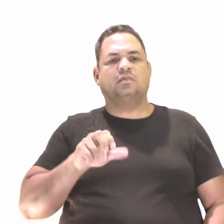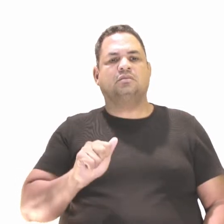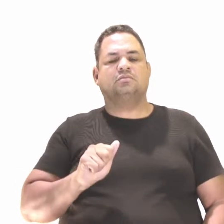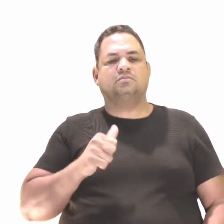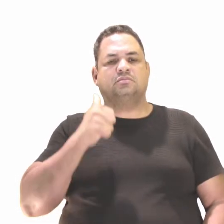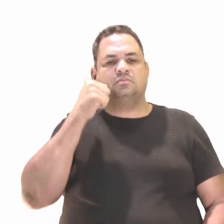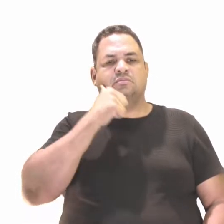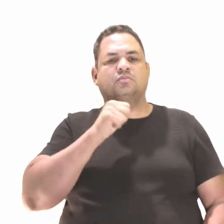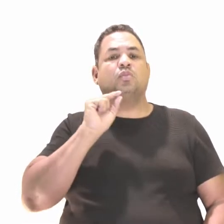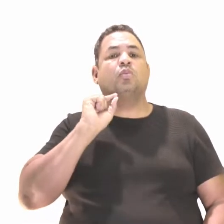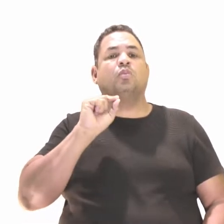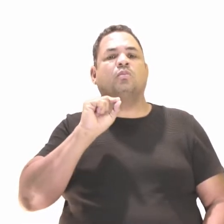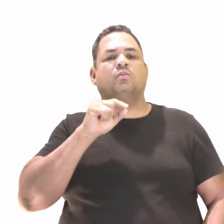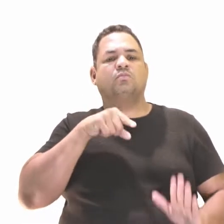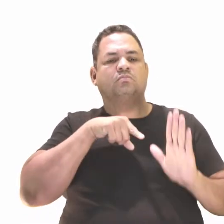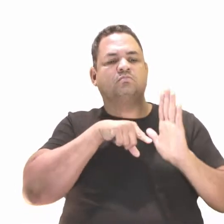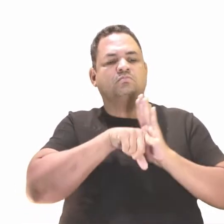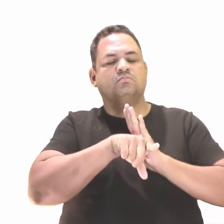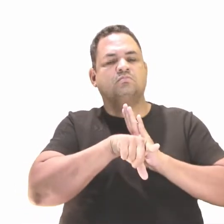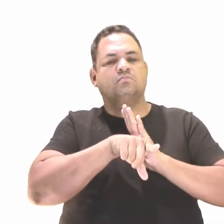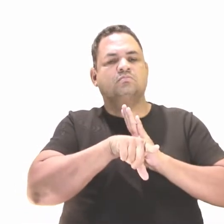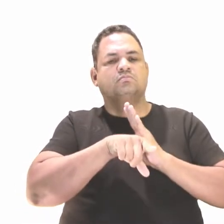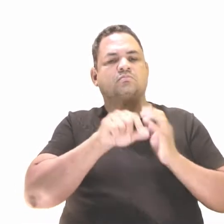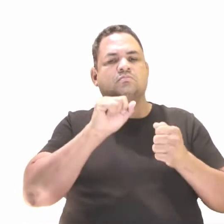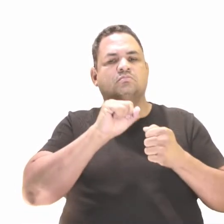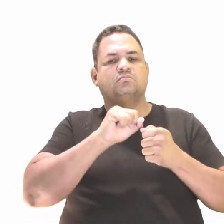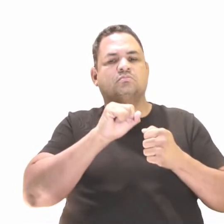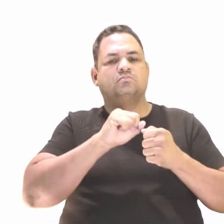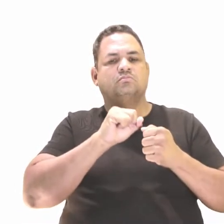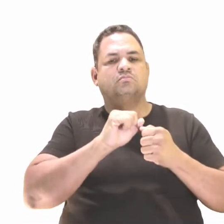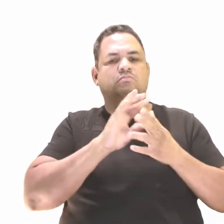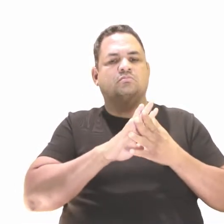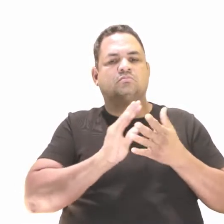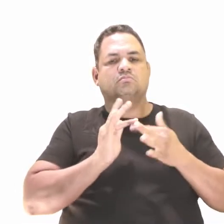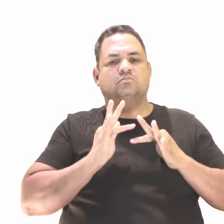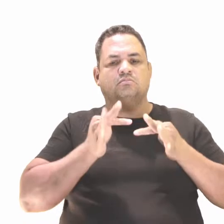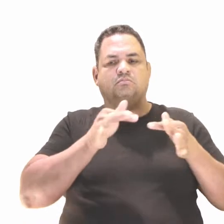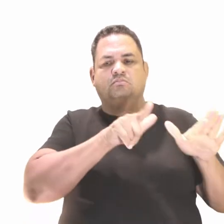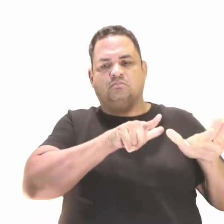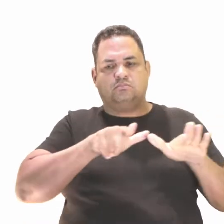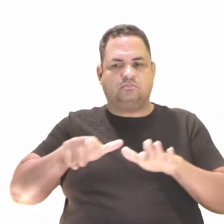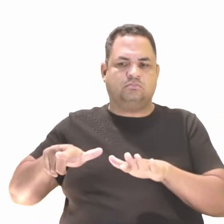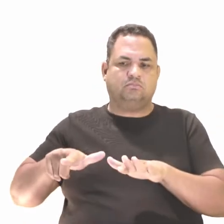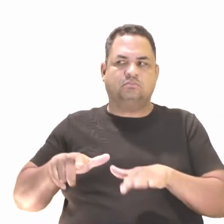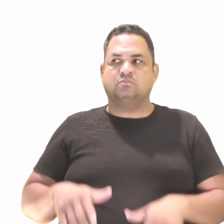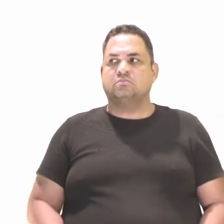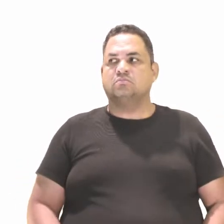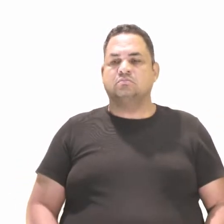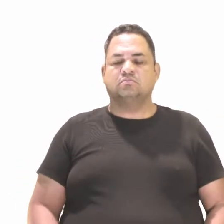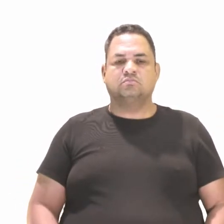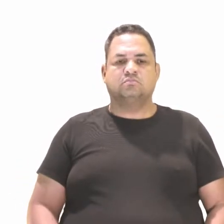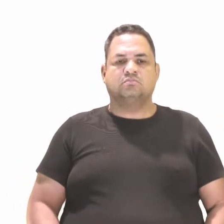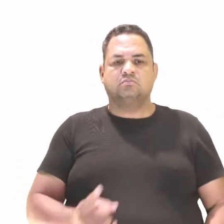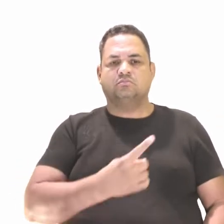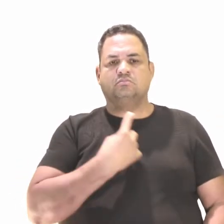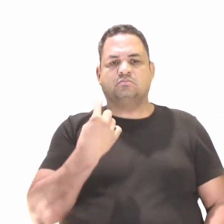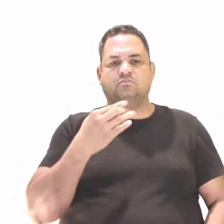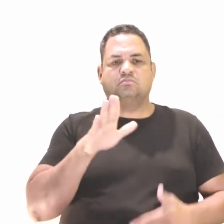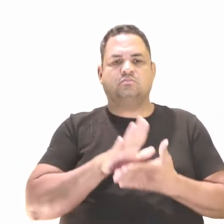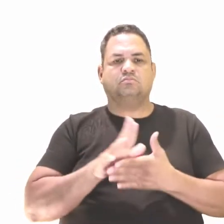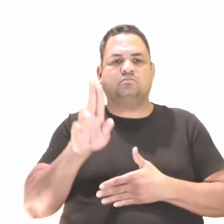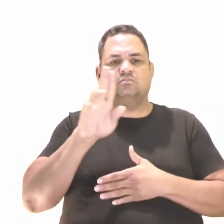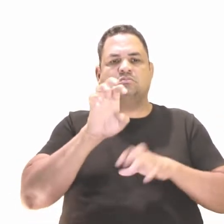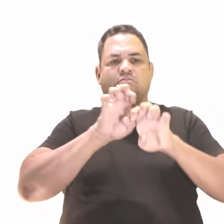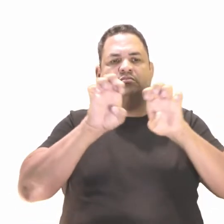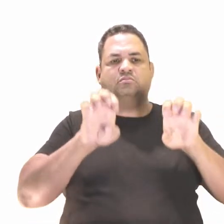Ou seja, o que você vai fazer neste fim de semana? Então, a gente vai usar essa estrutura aí